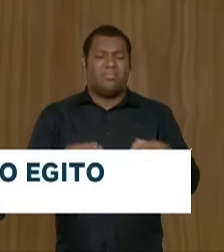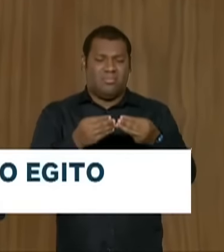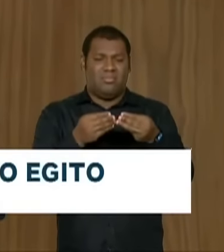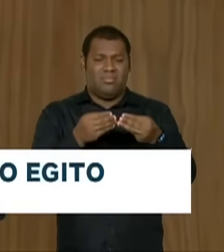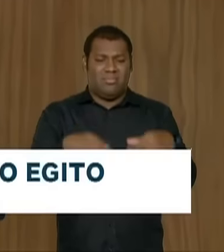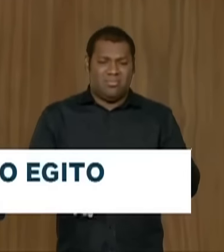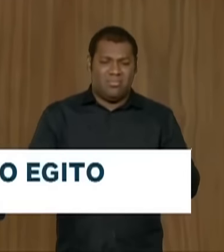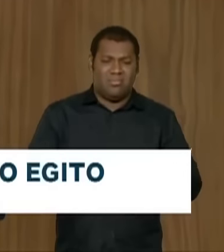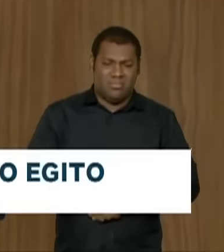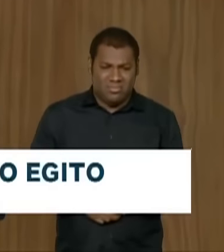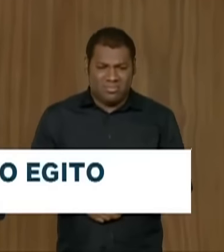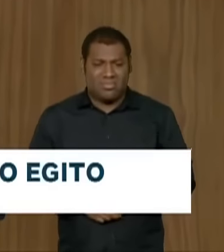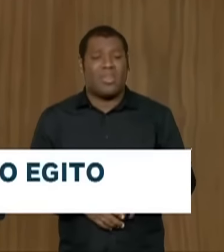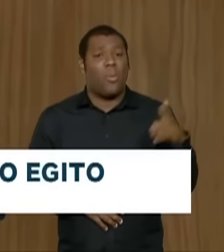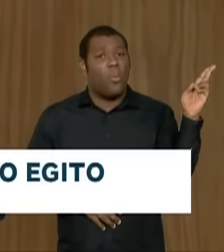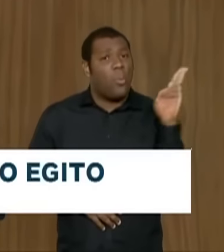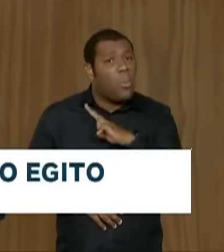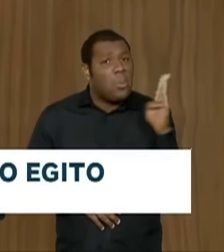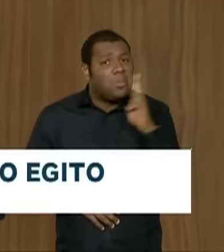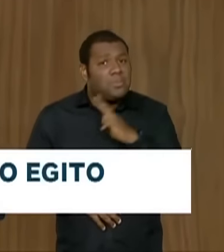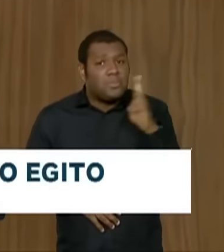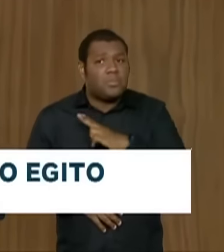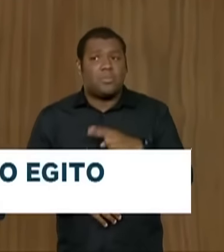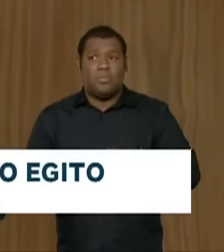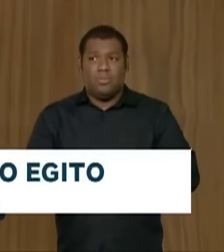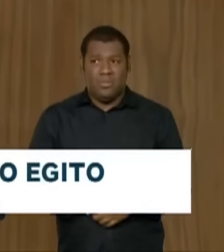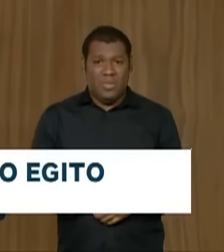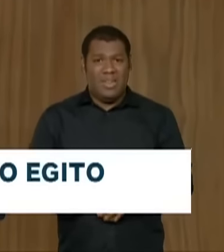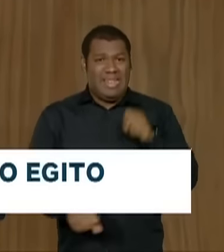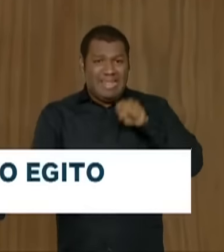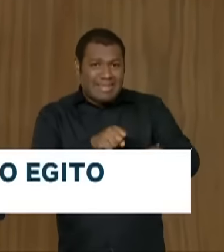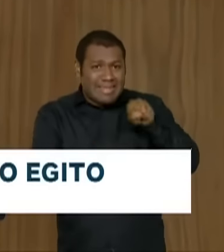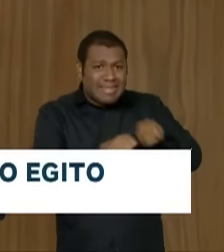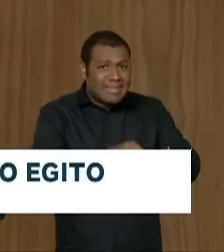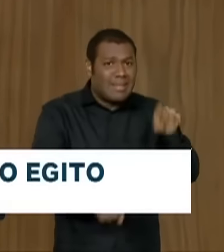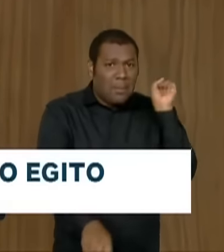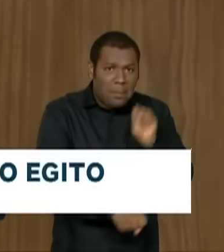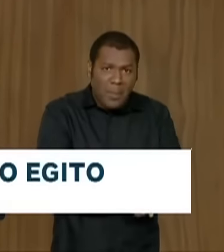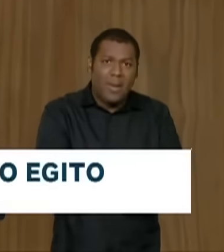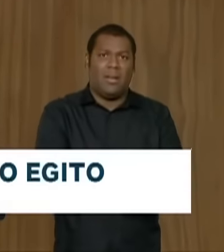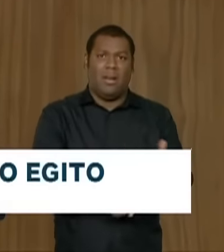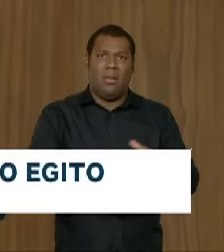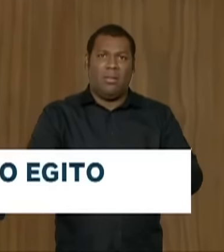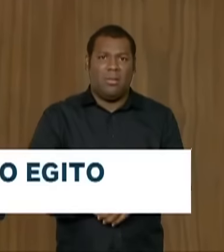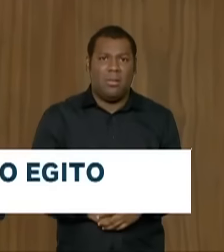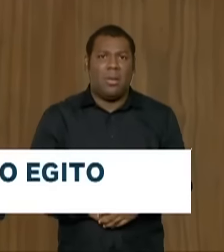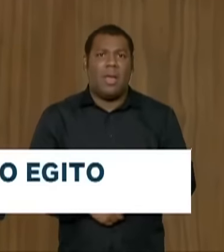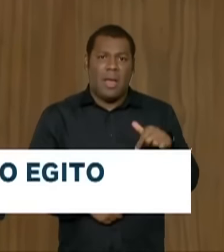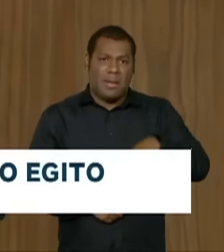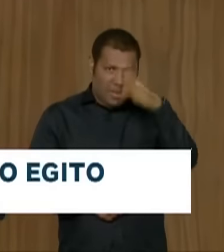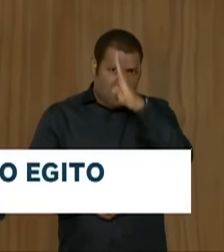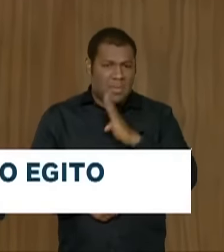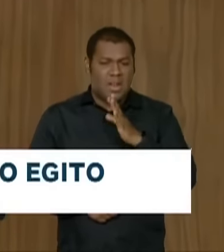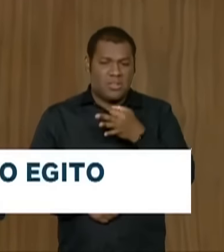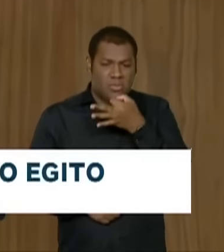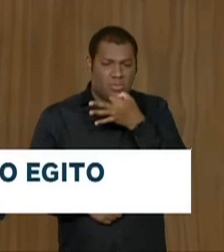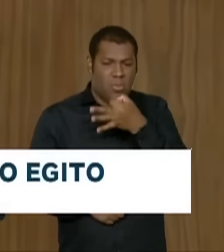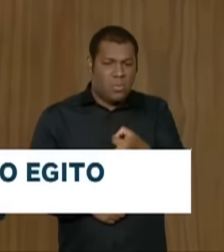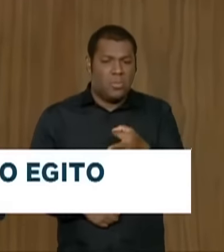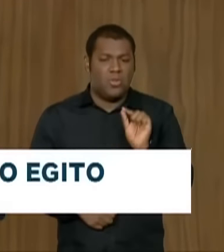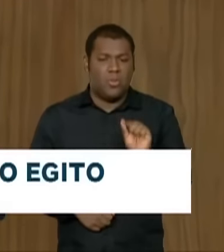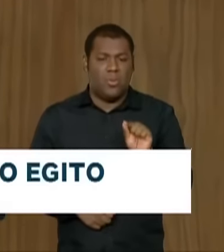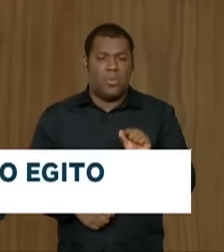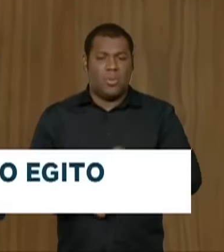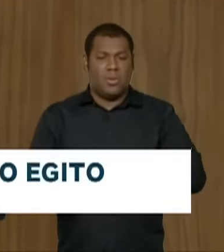da Corte. É urgente parar com a matança. A posição do Brasil é clara. Não